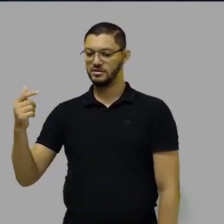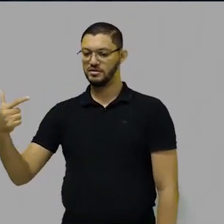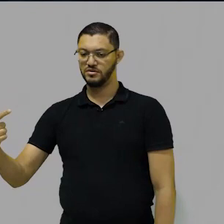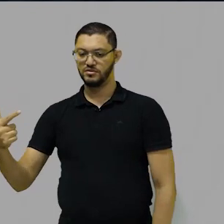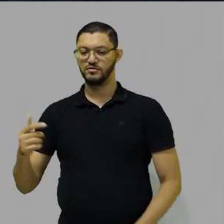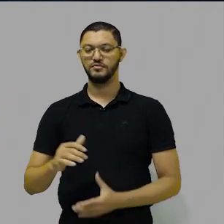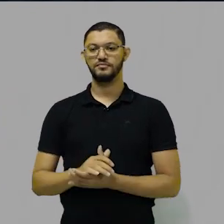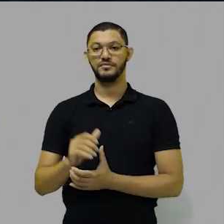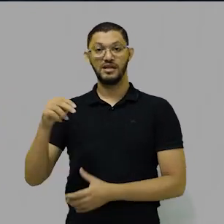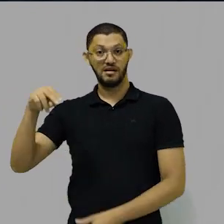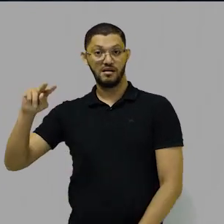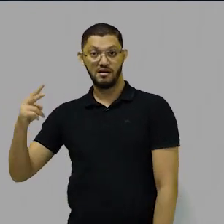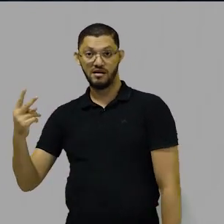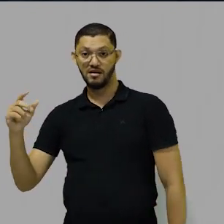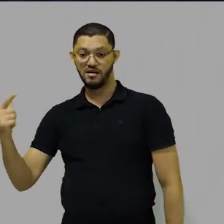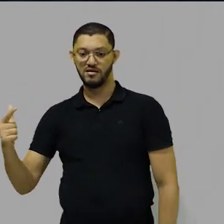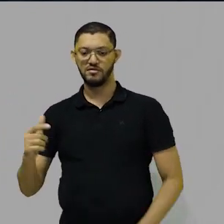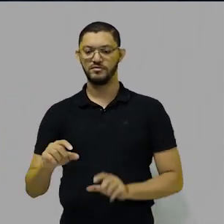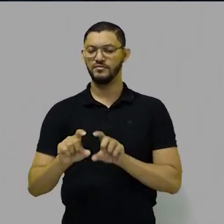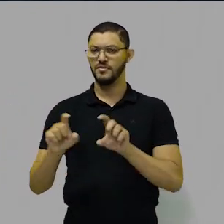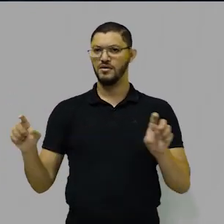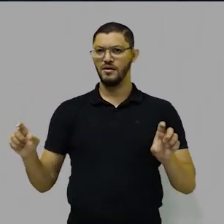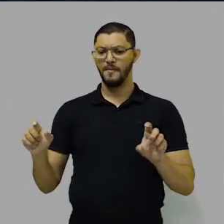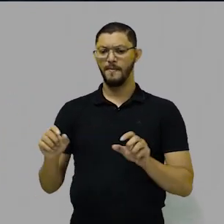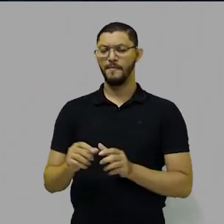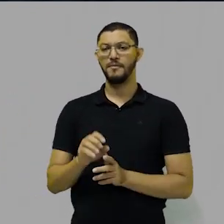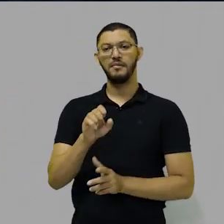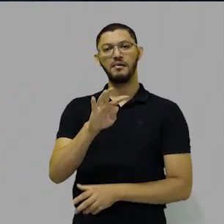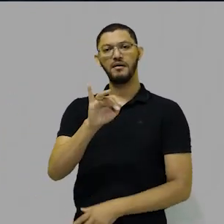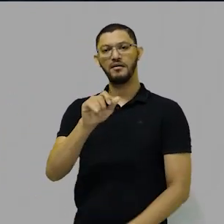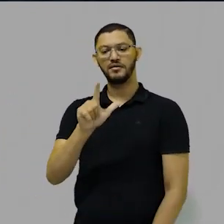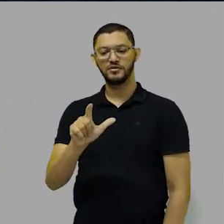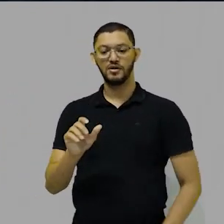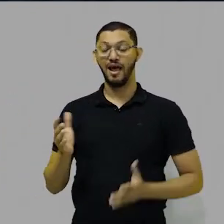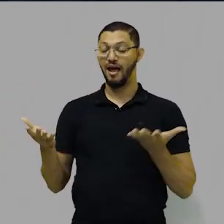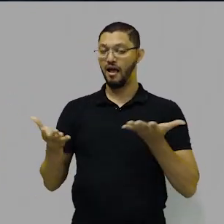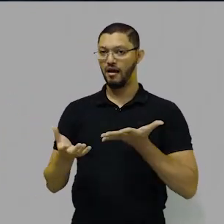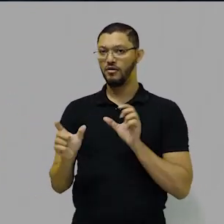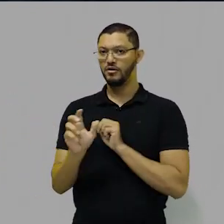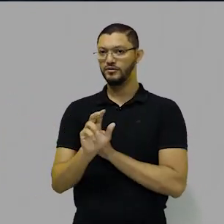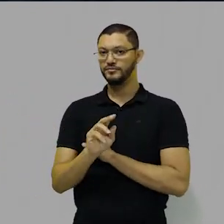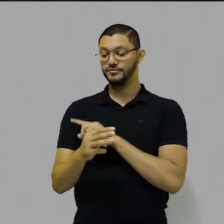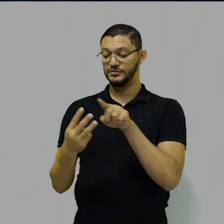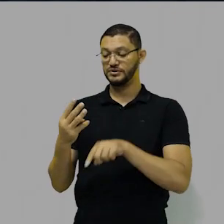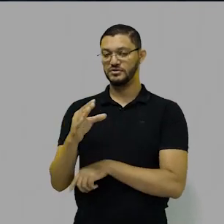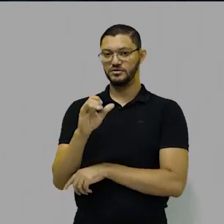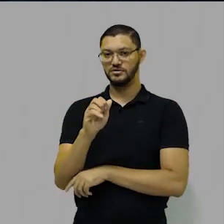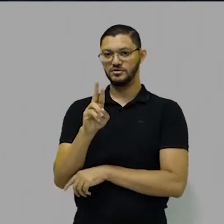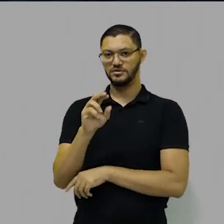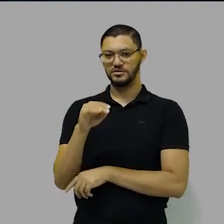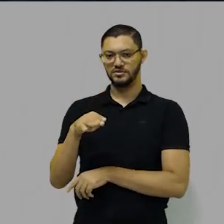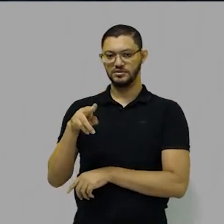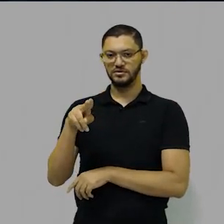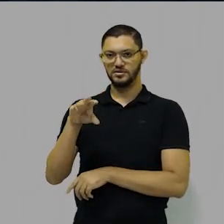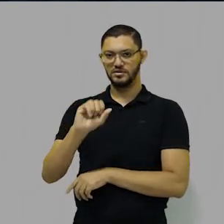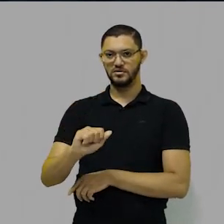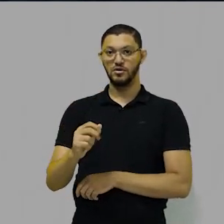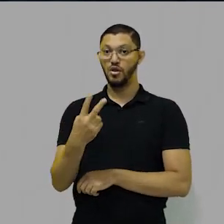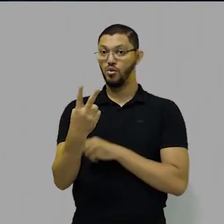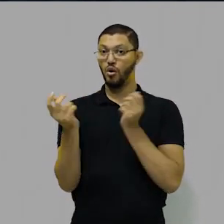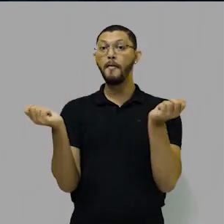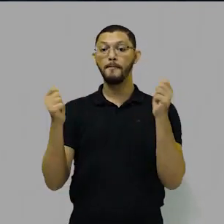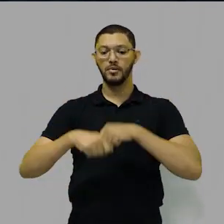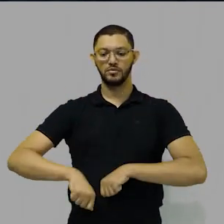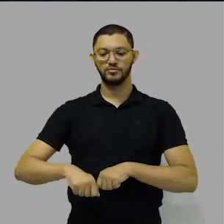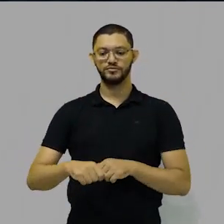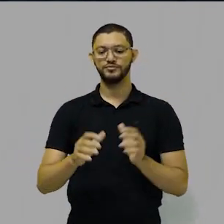propil. Grupo metil, 1 carbono. Etil, 2 carbonos. 3 carbonos. Eu tenho 2 possibilidades, na verdade.